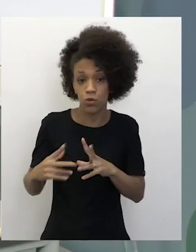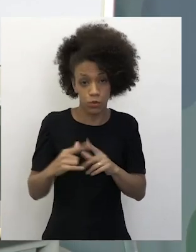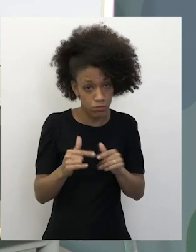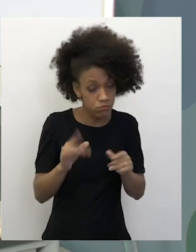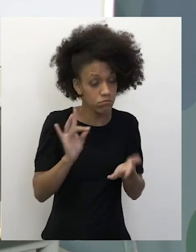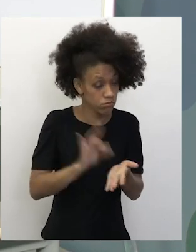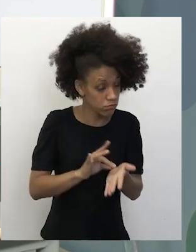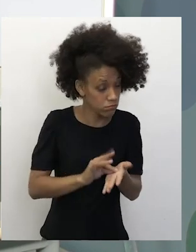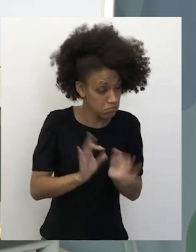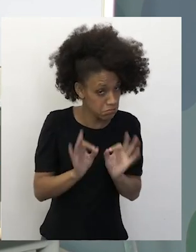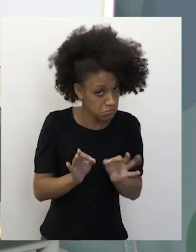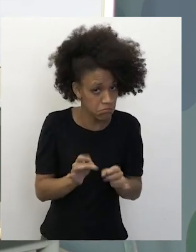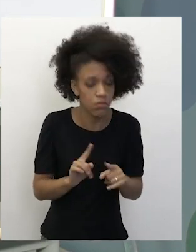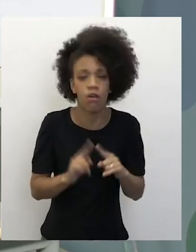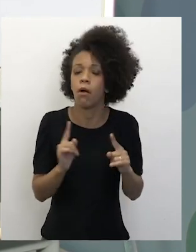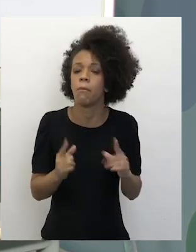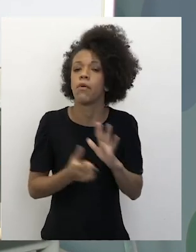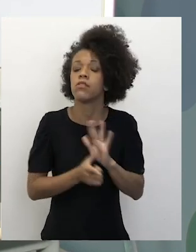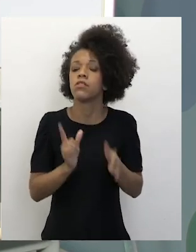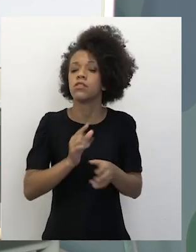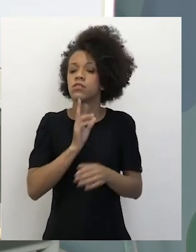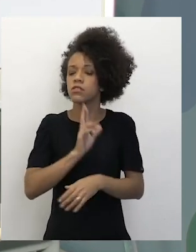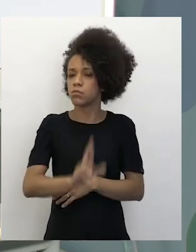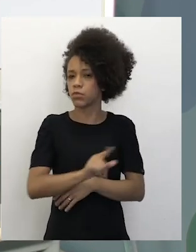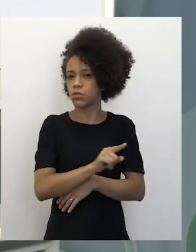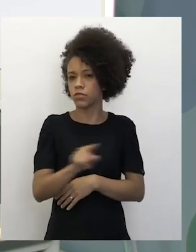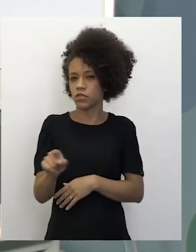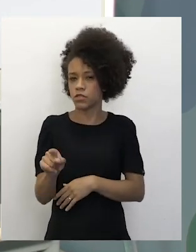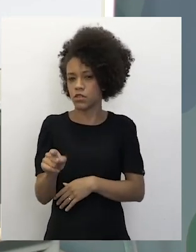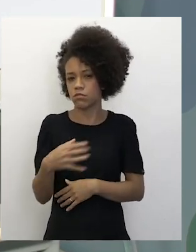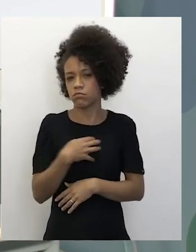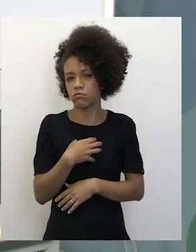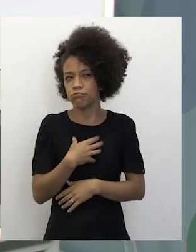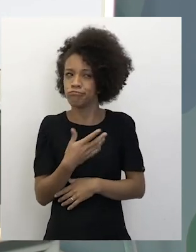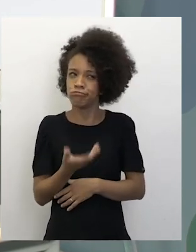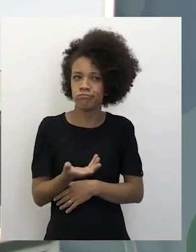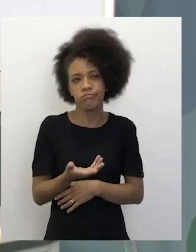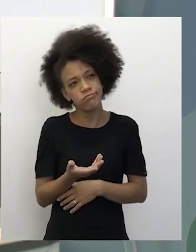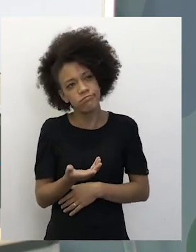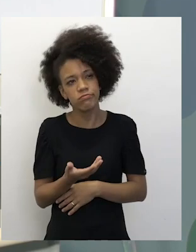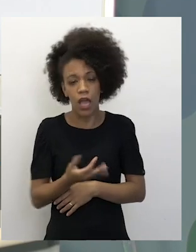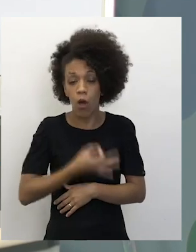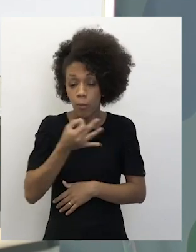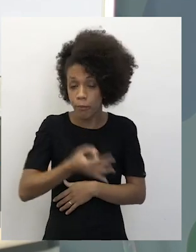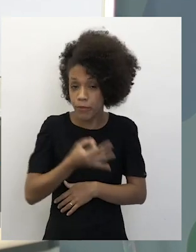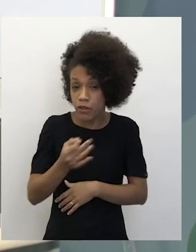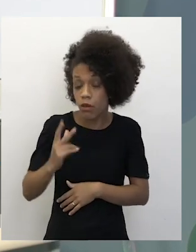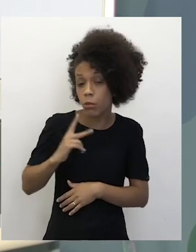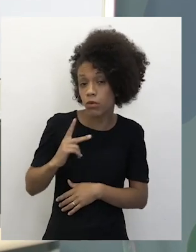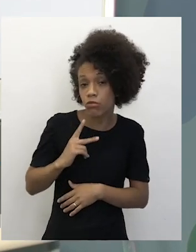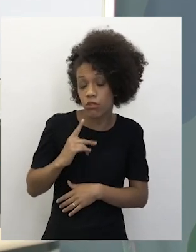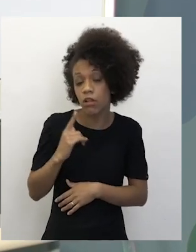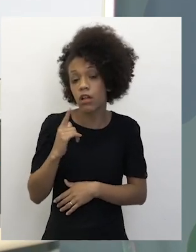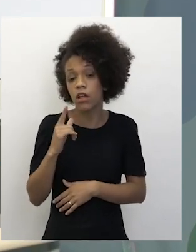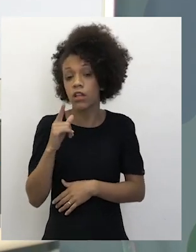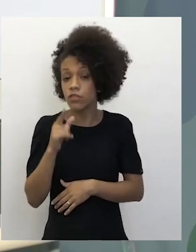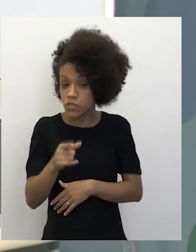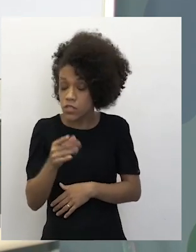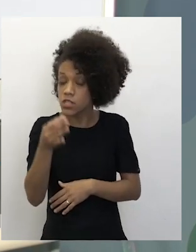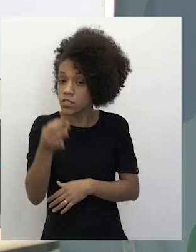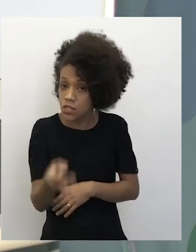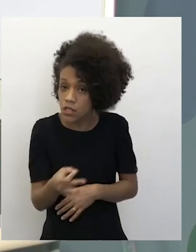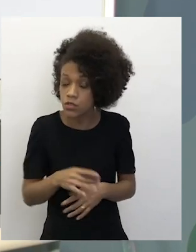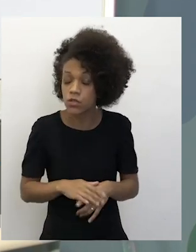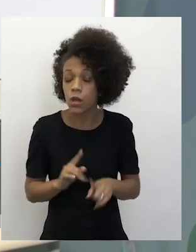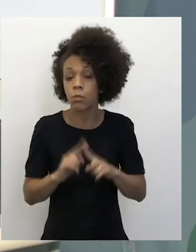isso que tem razão perfeito mas antes de responder para você e de mulher sei lá né colocar o meu ponto de vista Onde você está que estão